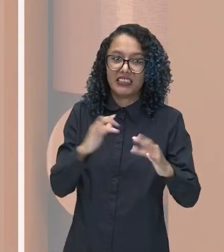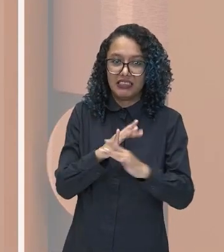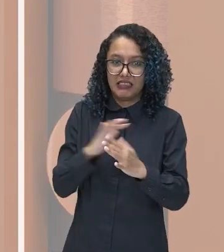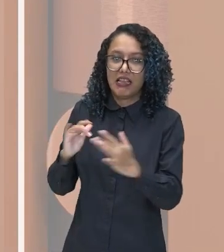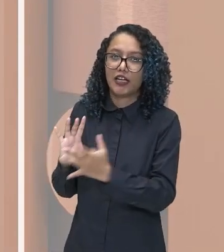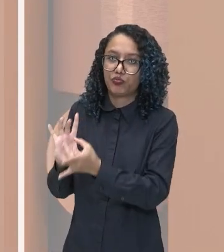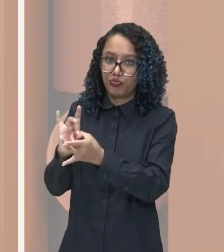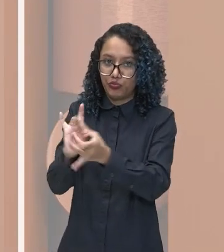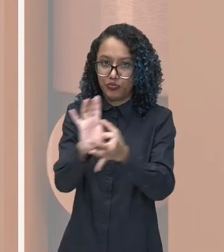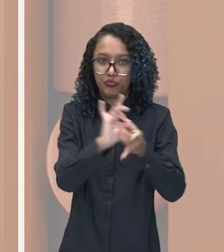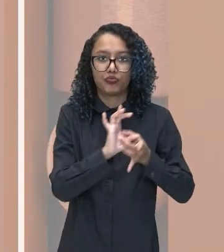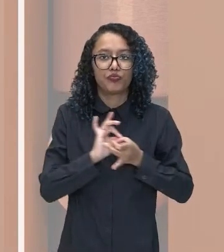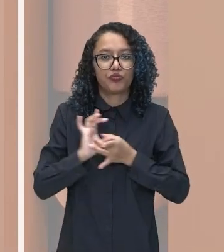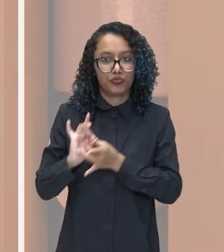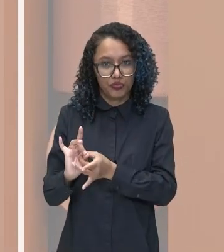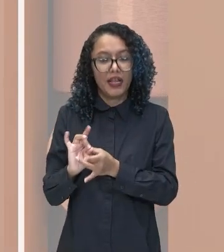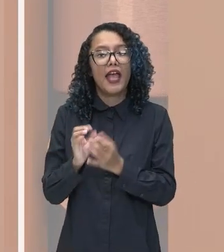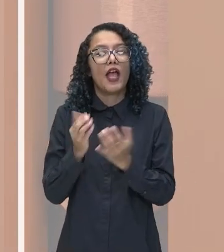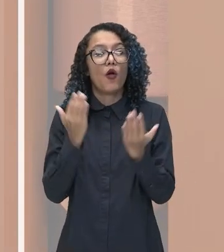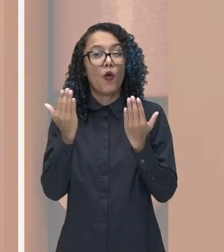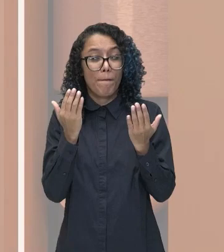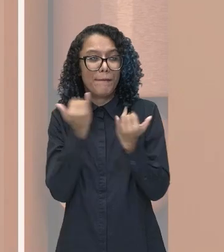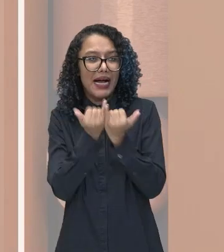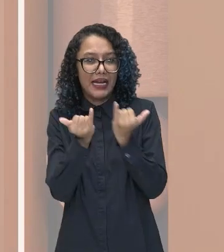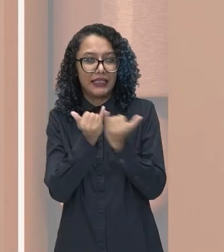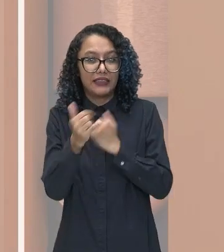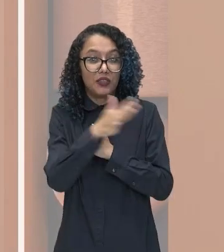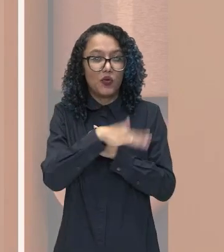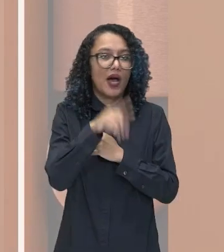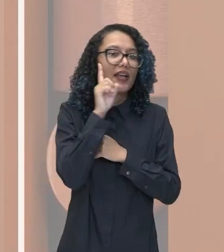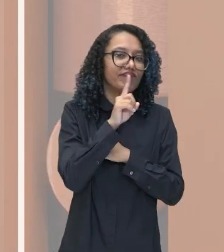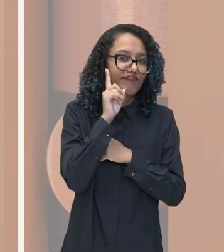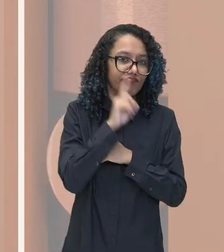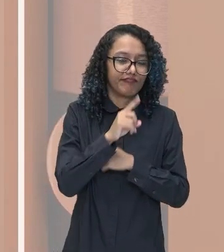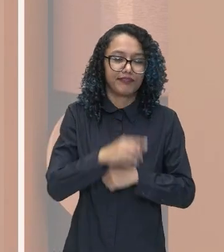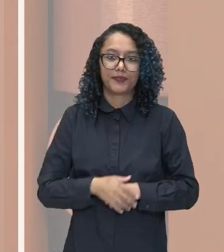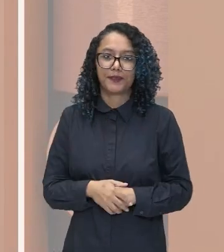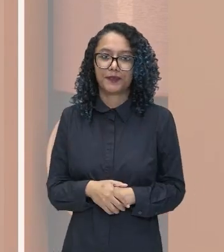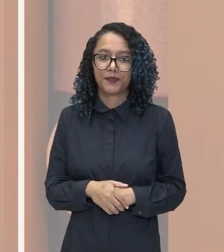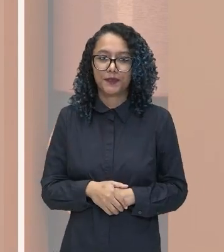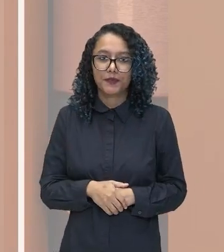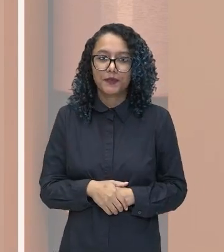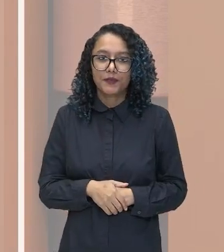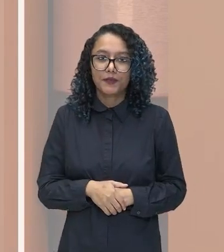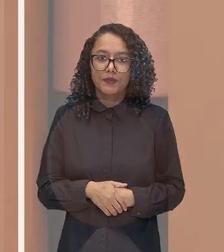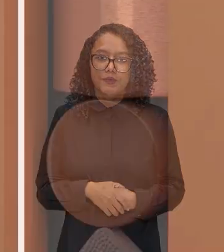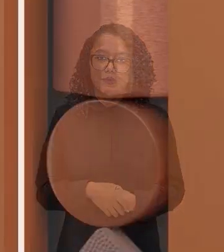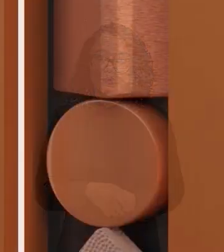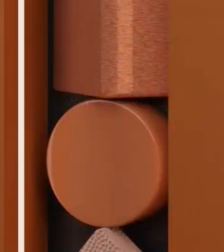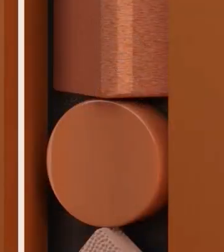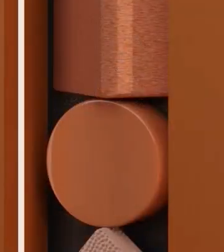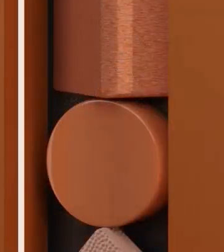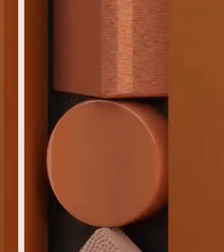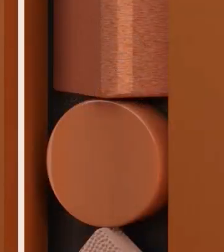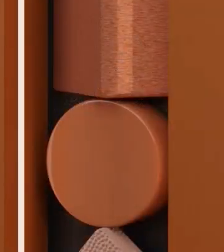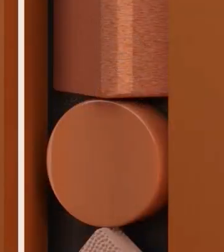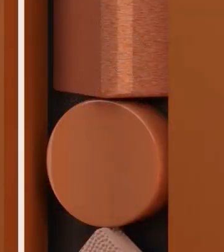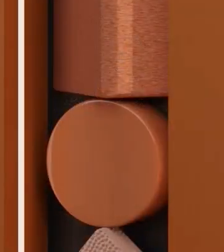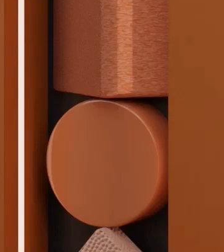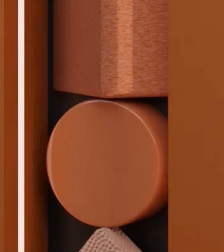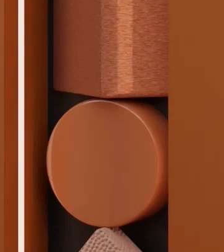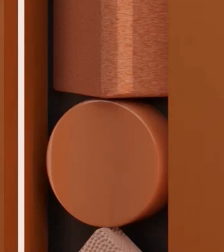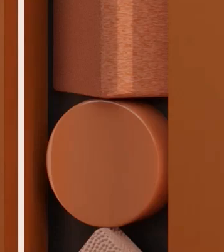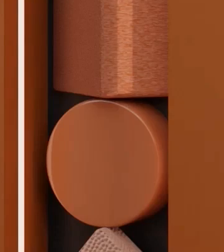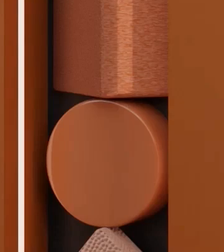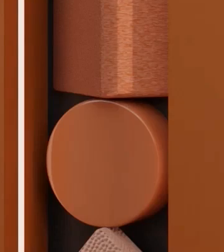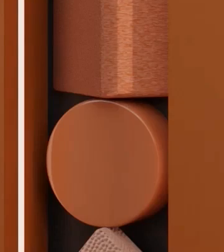mesma situação nessas áreas ali dos Estados Unidos da América, tá? Então, não é em todo lugar que a gente vai ter megalópole,